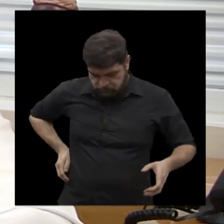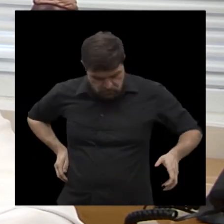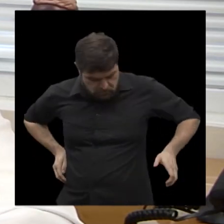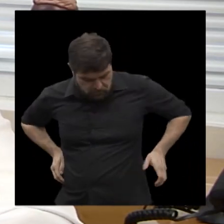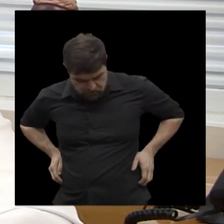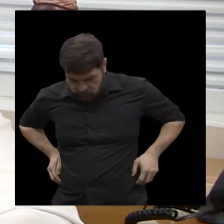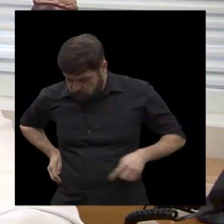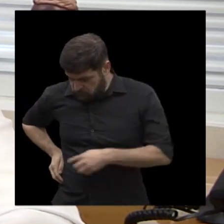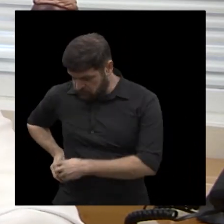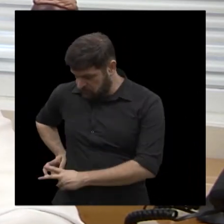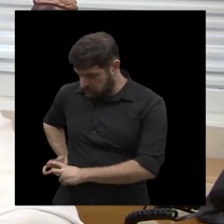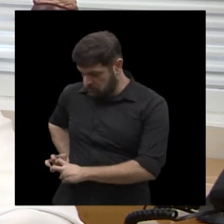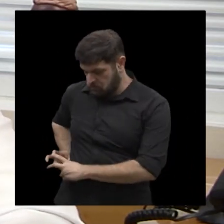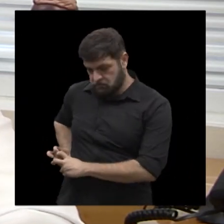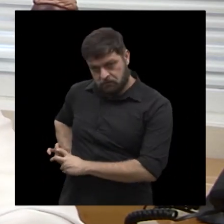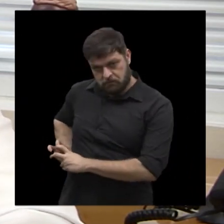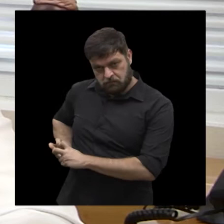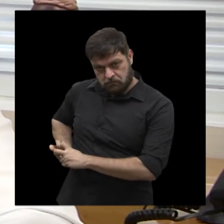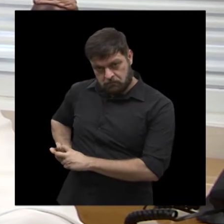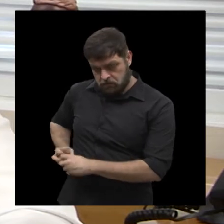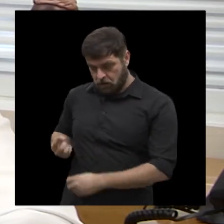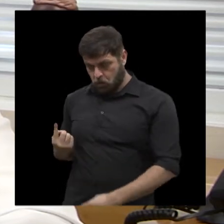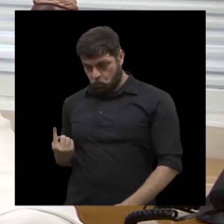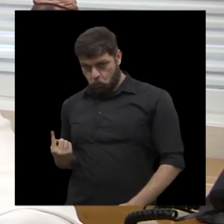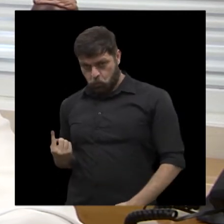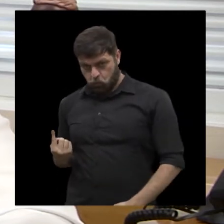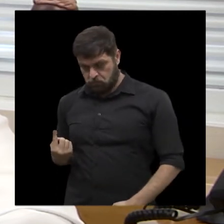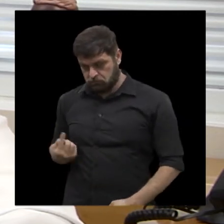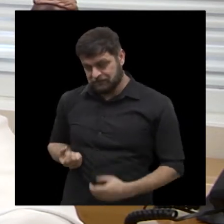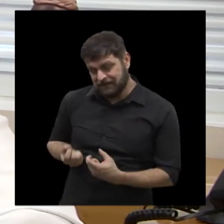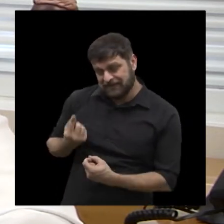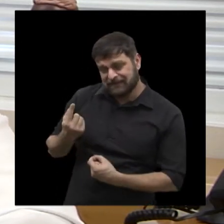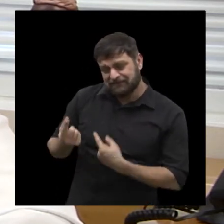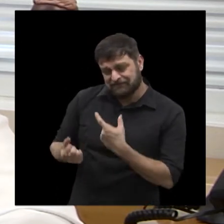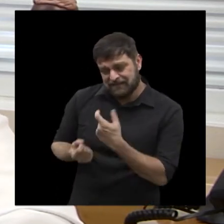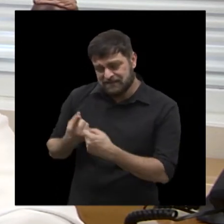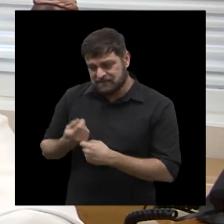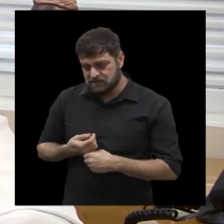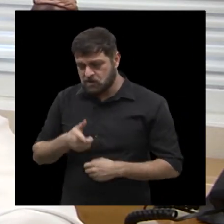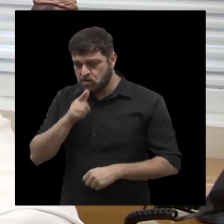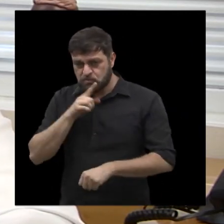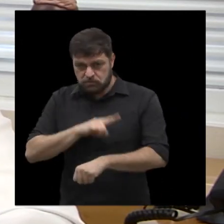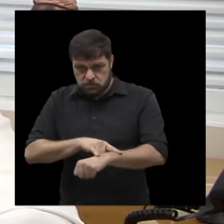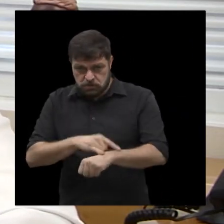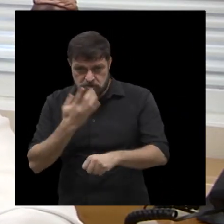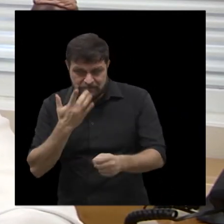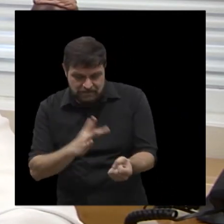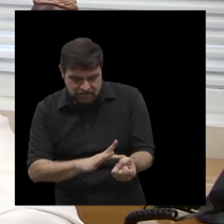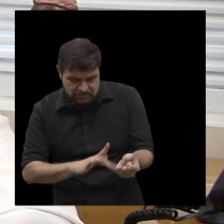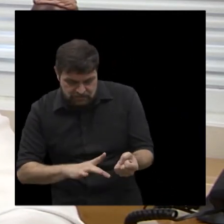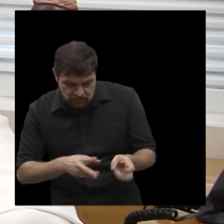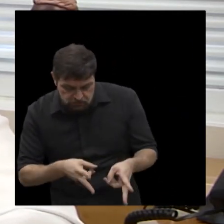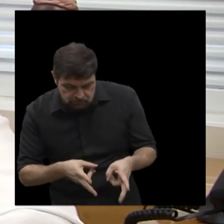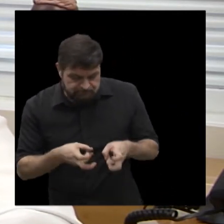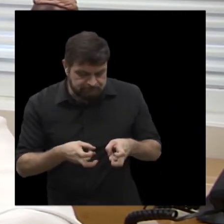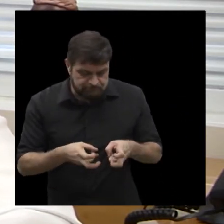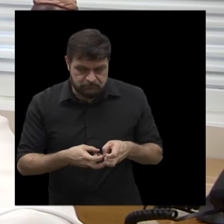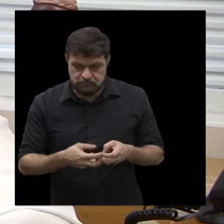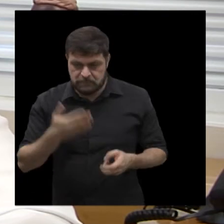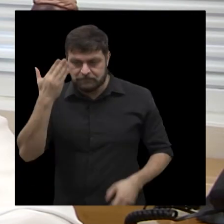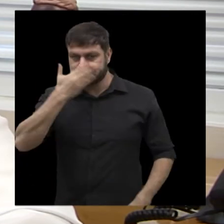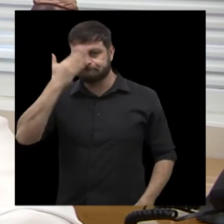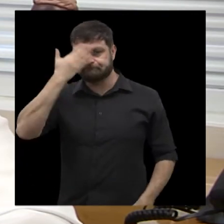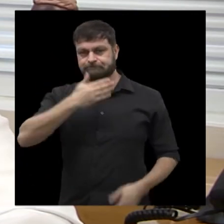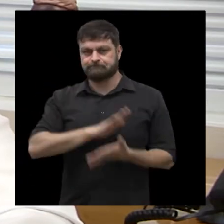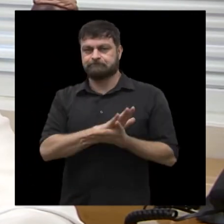num rim só, esse também, às vezes, de vez em quando, vai aparecer um sanguinho no xixi, mas que às vezes a olho nu você não